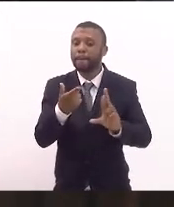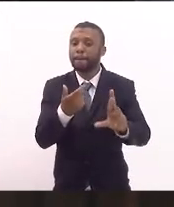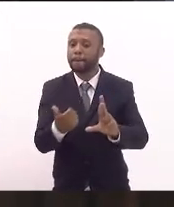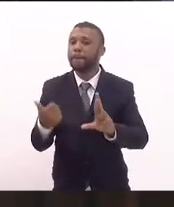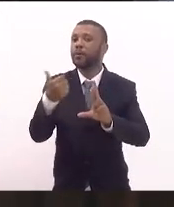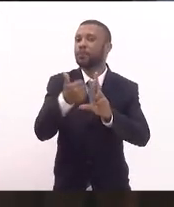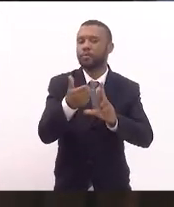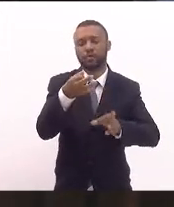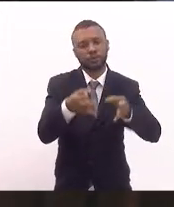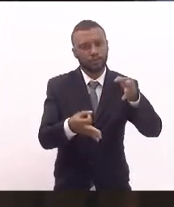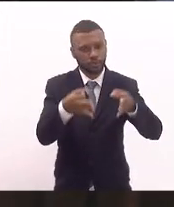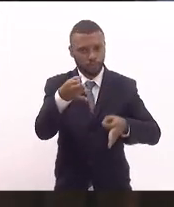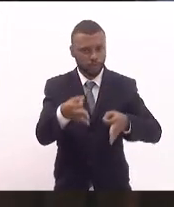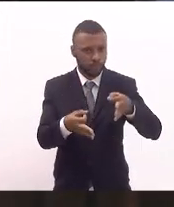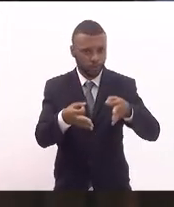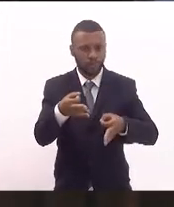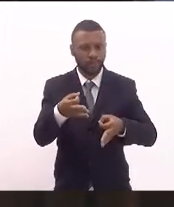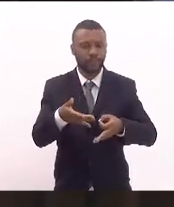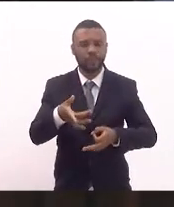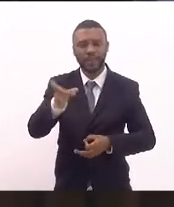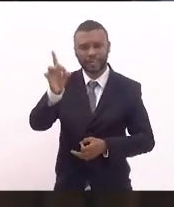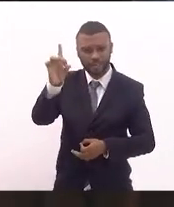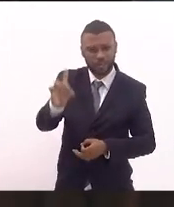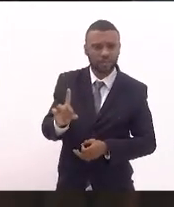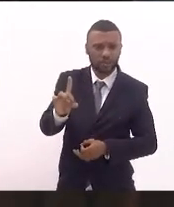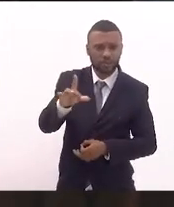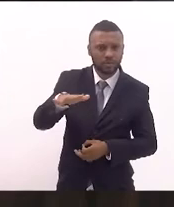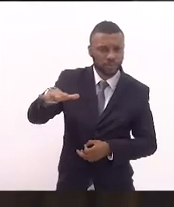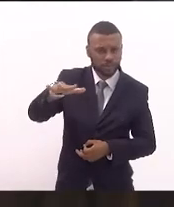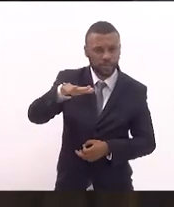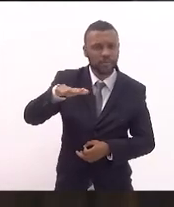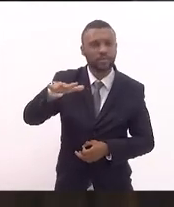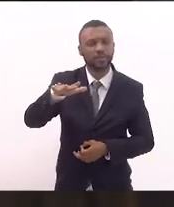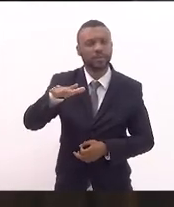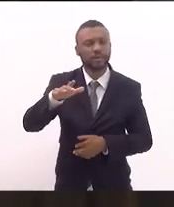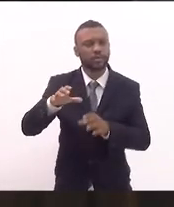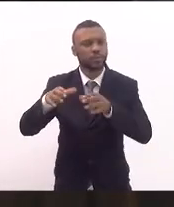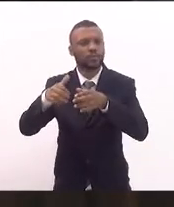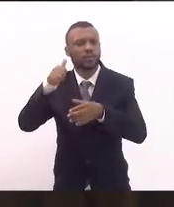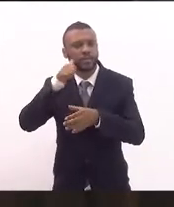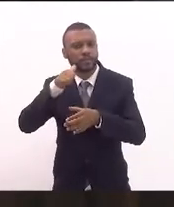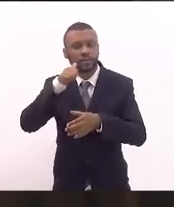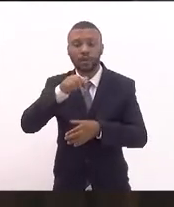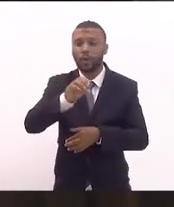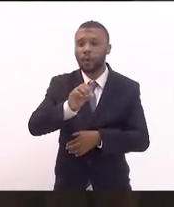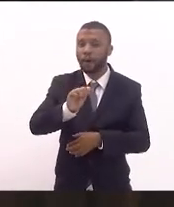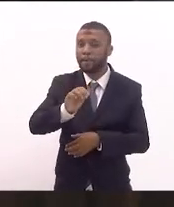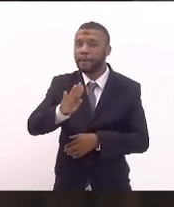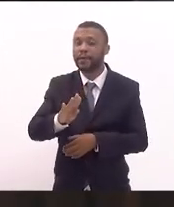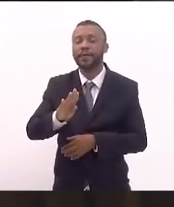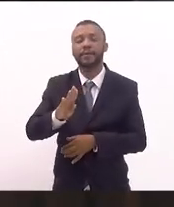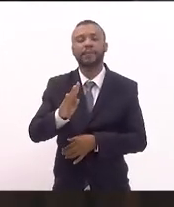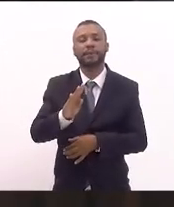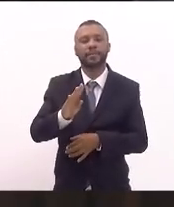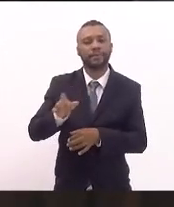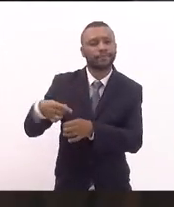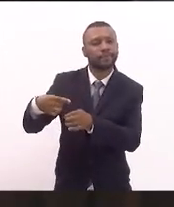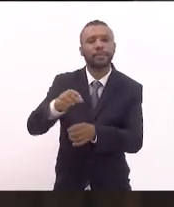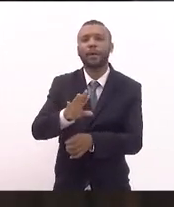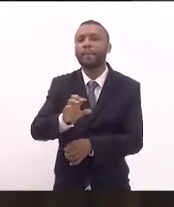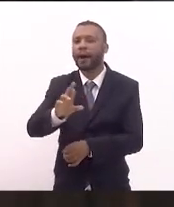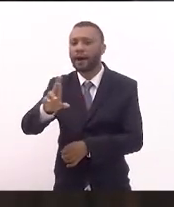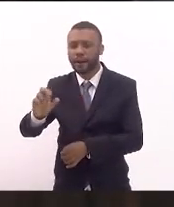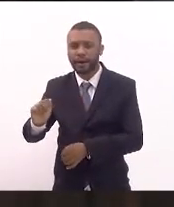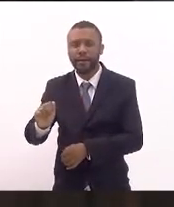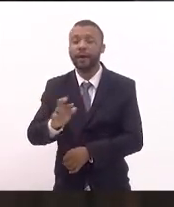diretora da Diretoria das Mulheres da OAB da Barra. Renato Pérez,